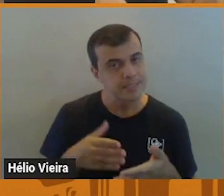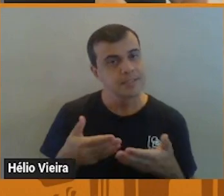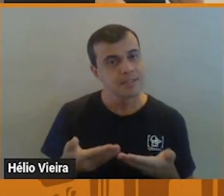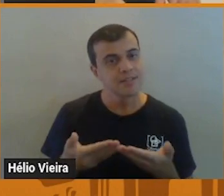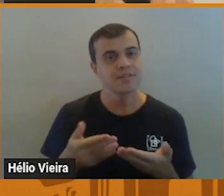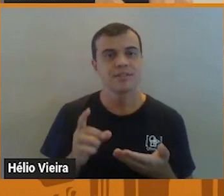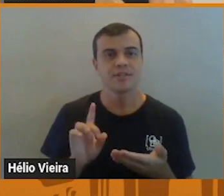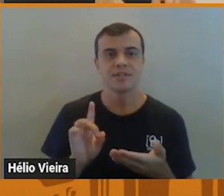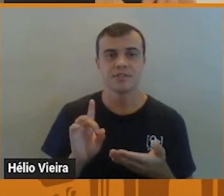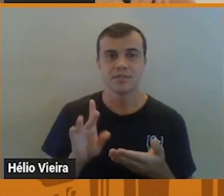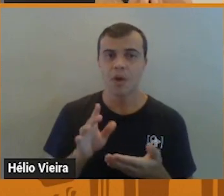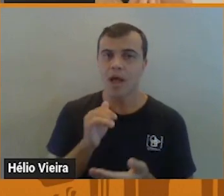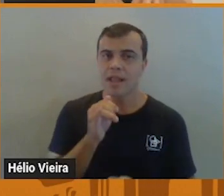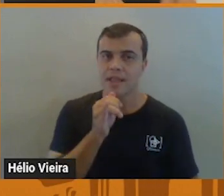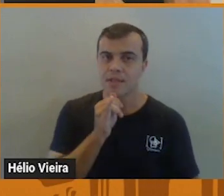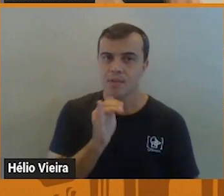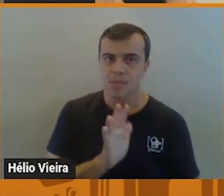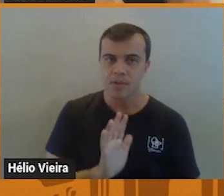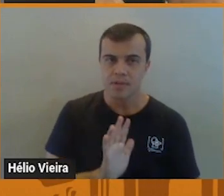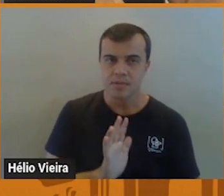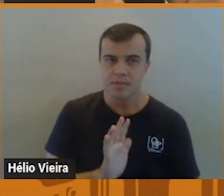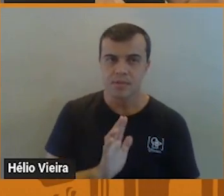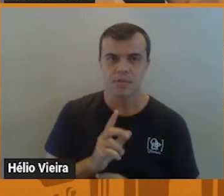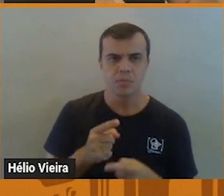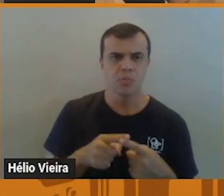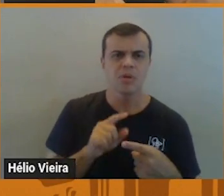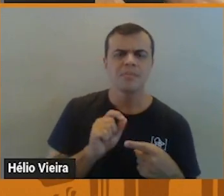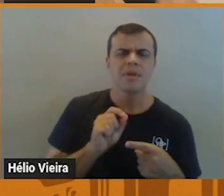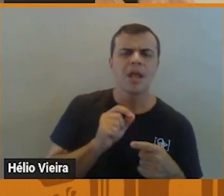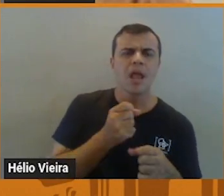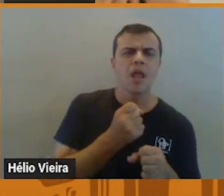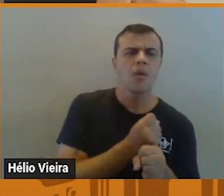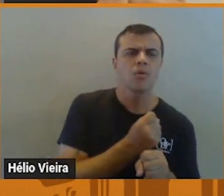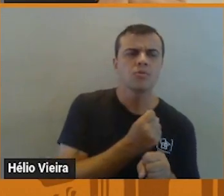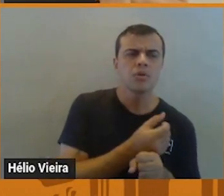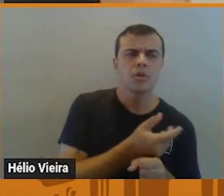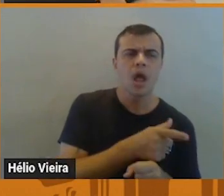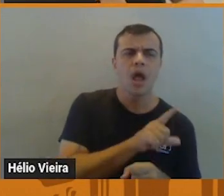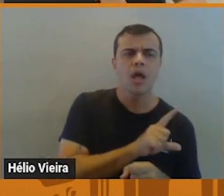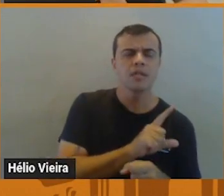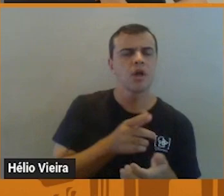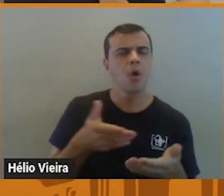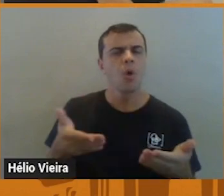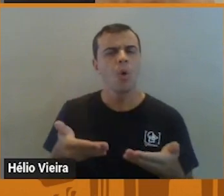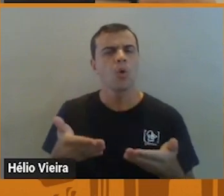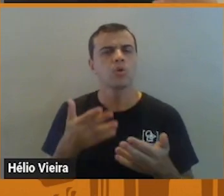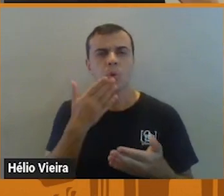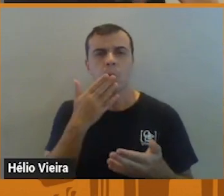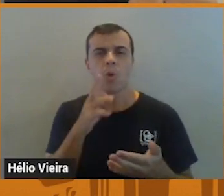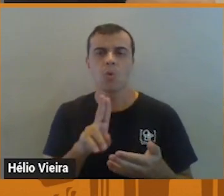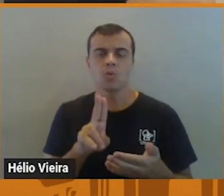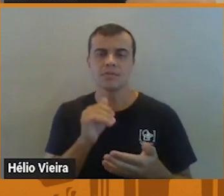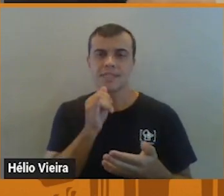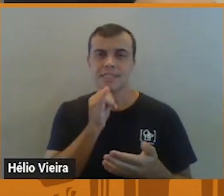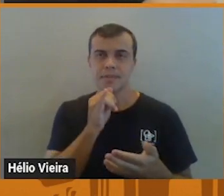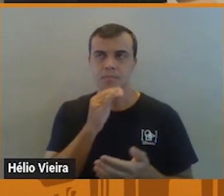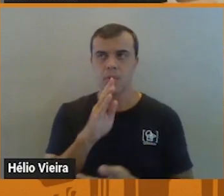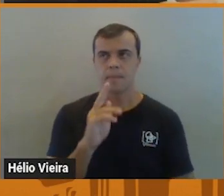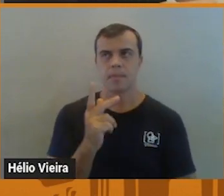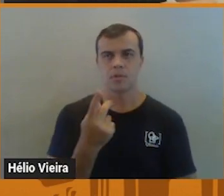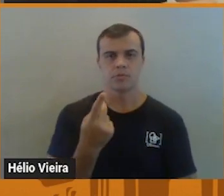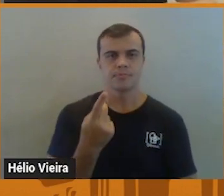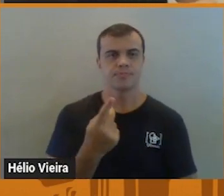não é à toa, essa provocação. Para que ele foi construído e para que ele é usado hoje. Porque, por exemplo, em Belo